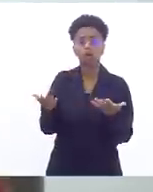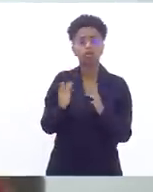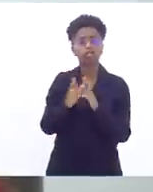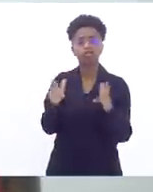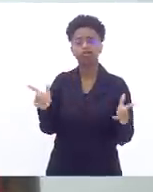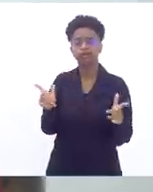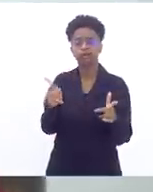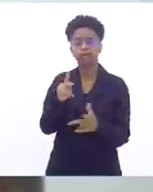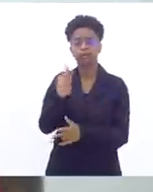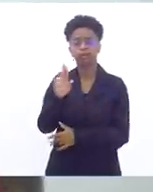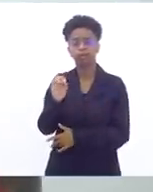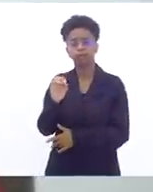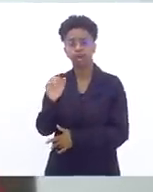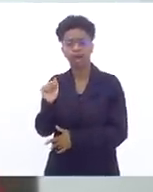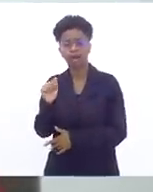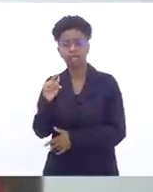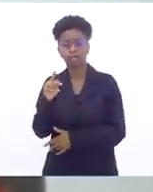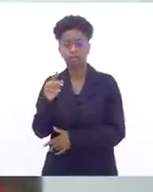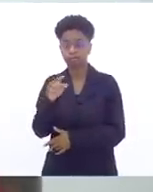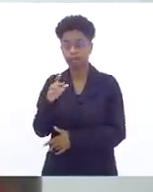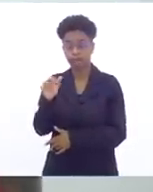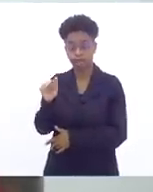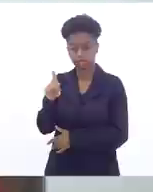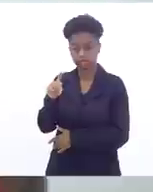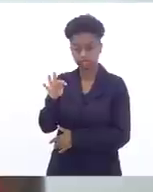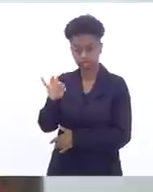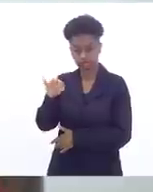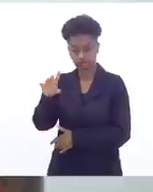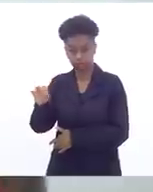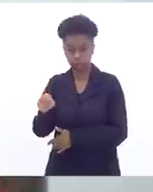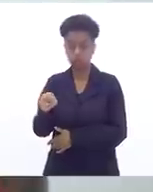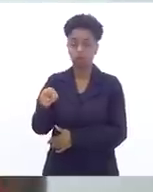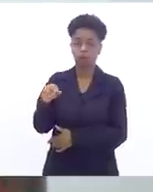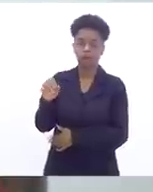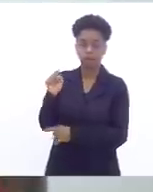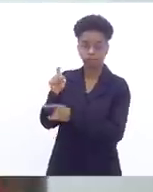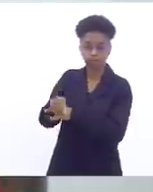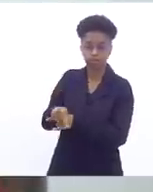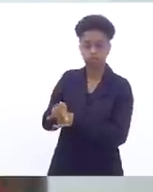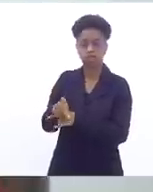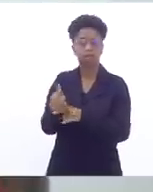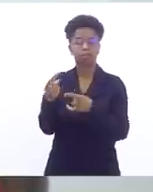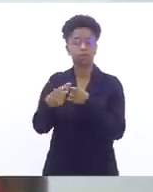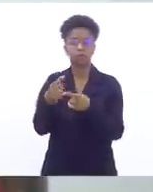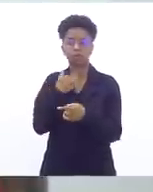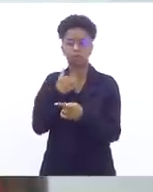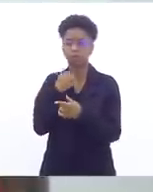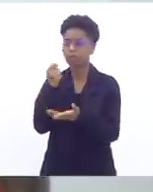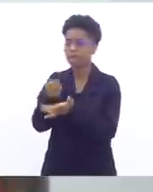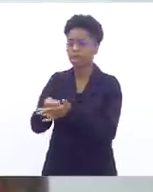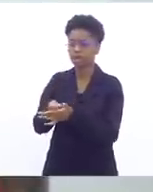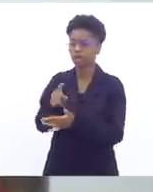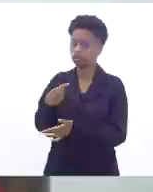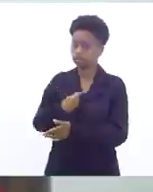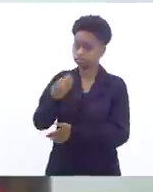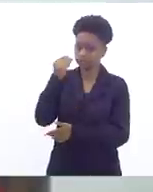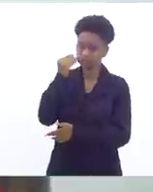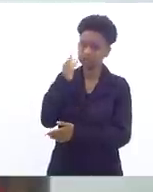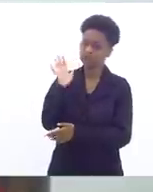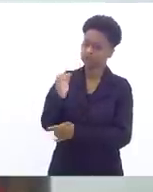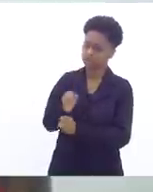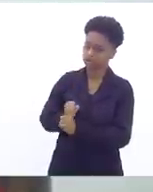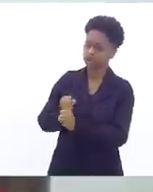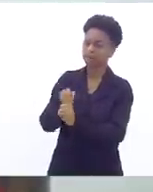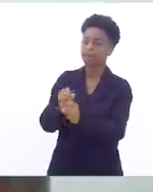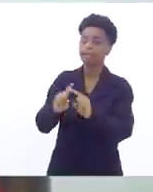proativo para pensionista para o reformado que não pode ser pago a gente vem buscando isso há muito tempo junto ao governo é